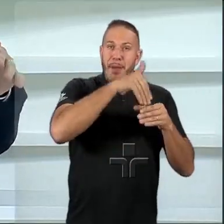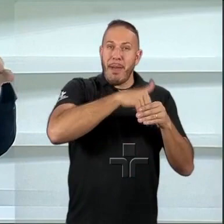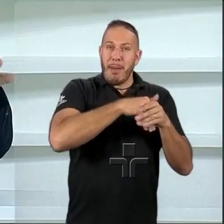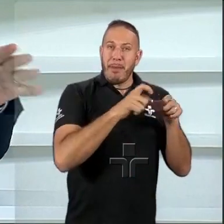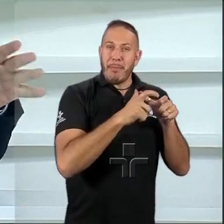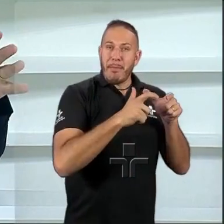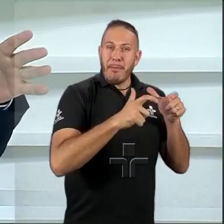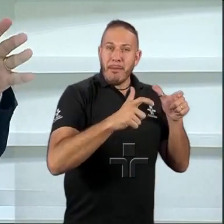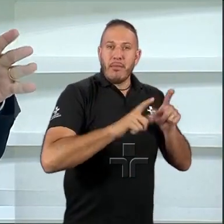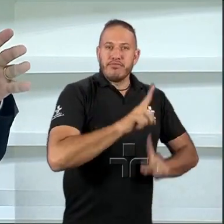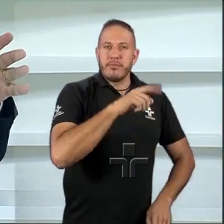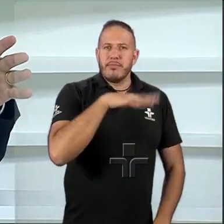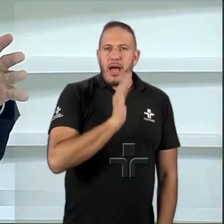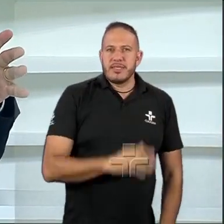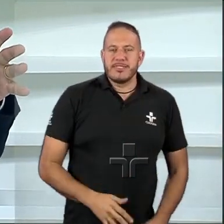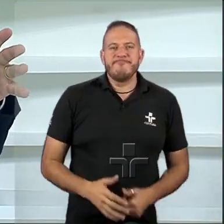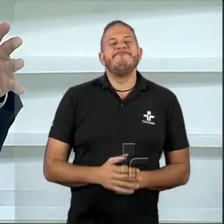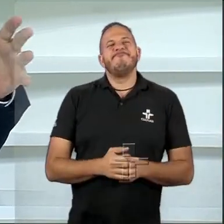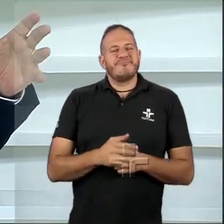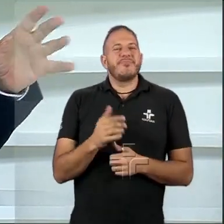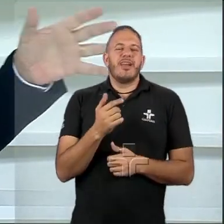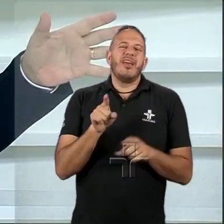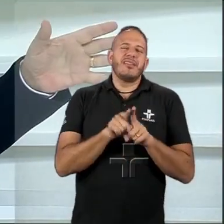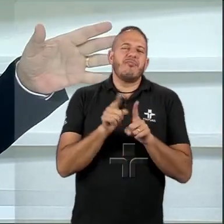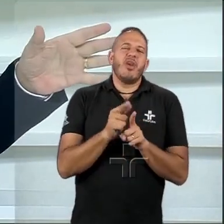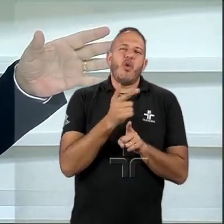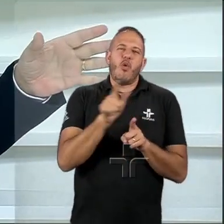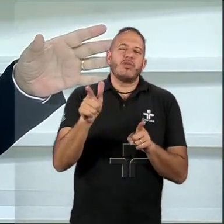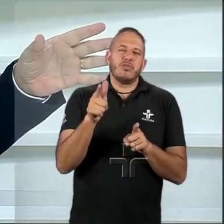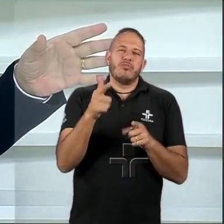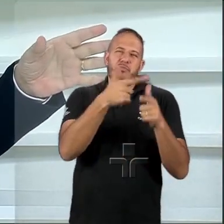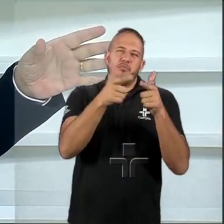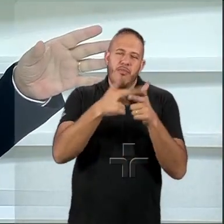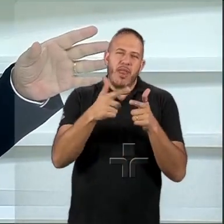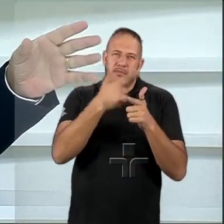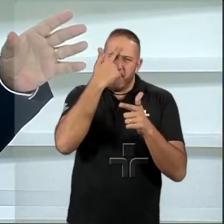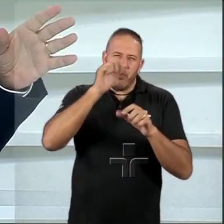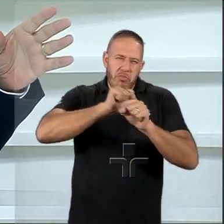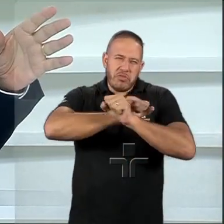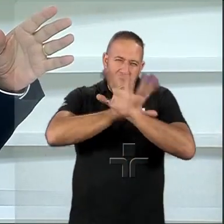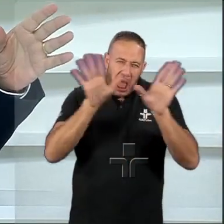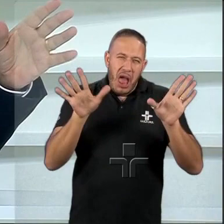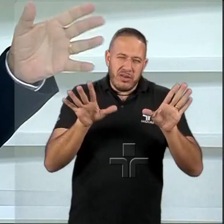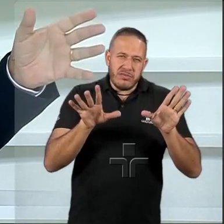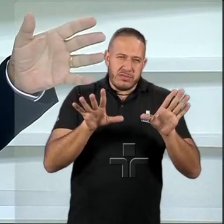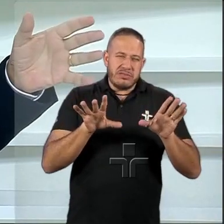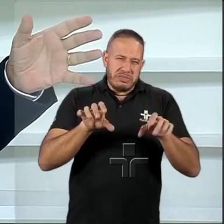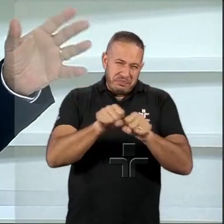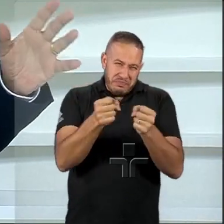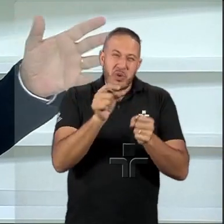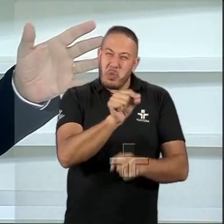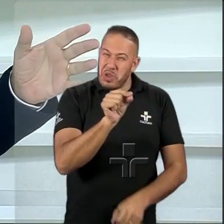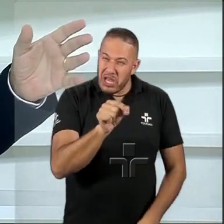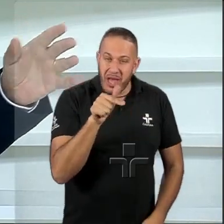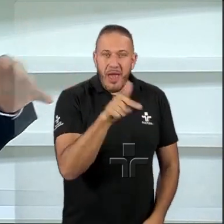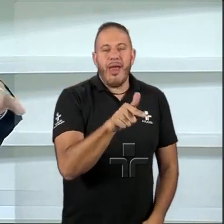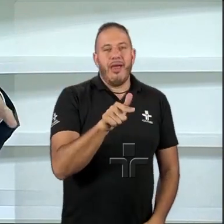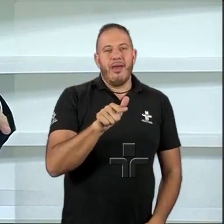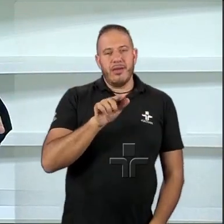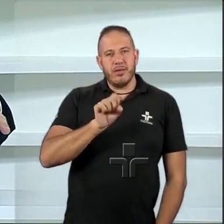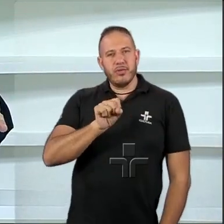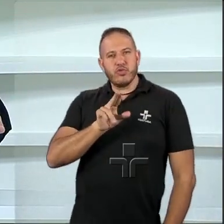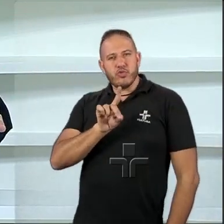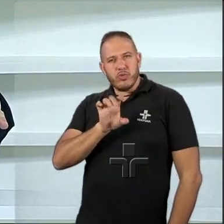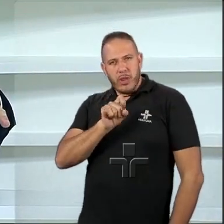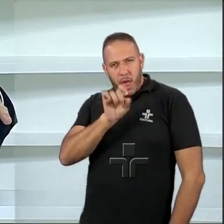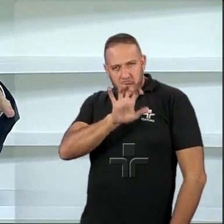outra fratura também que ficou assim muito clara depois das eleições foi Sul, Sudeste e